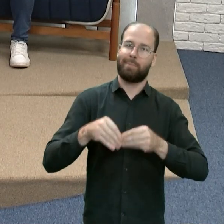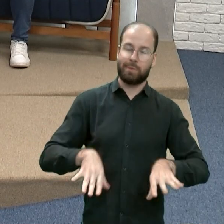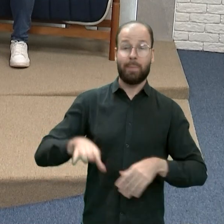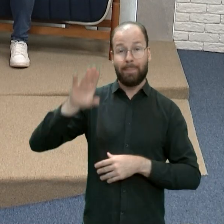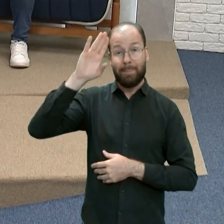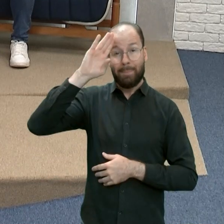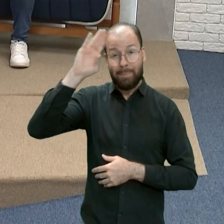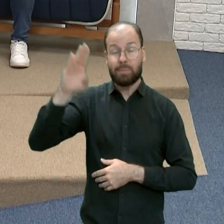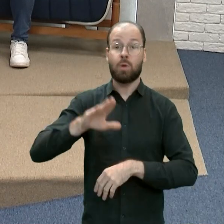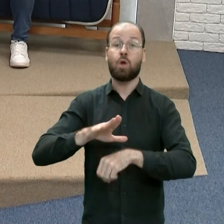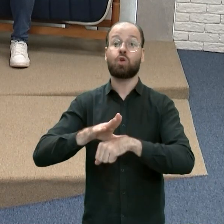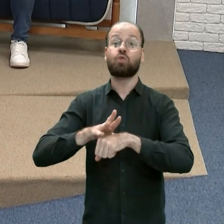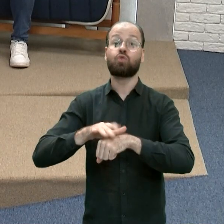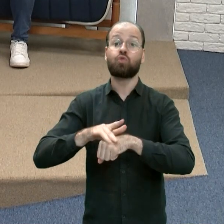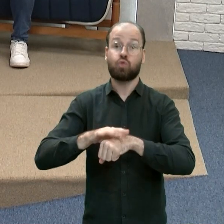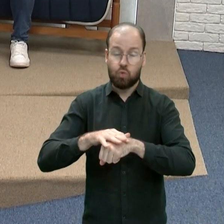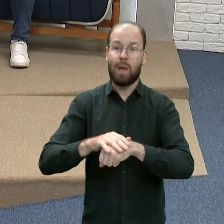doenças